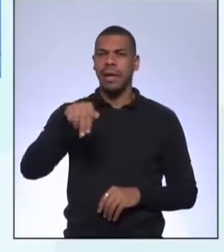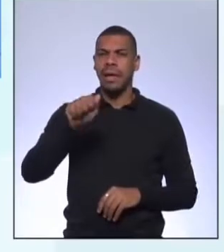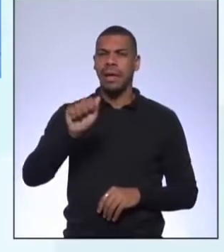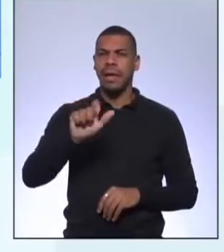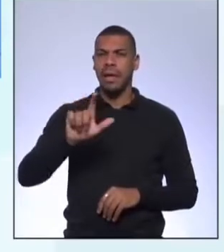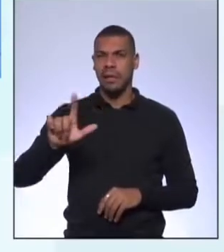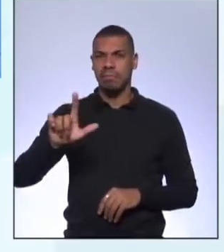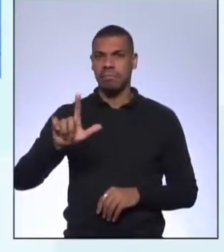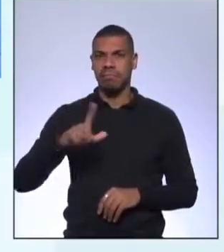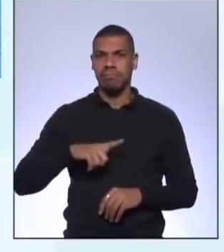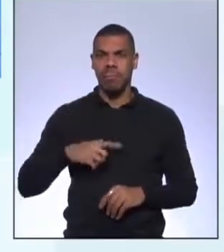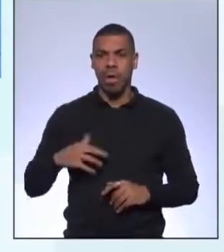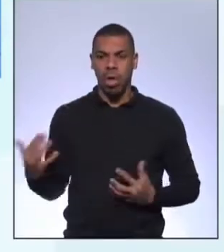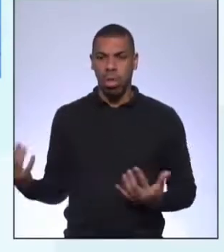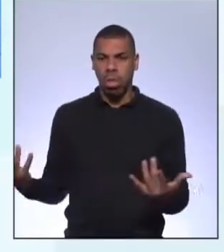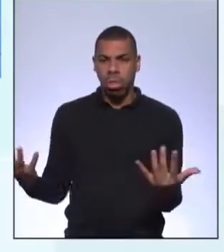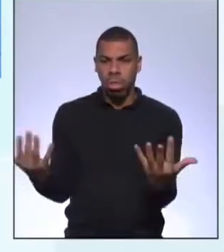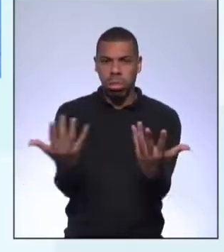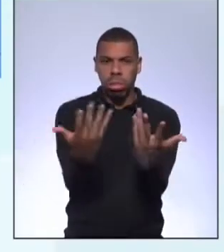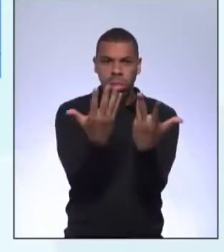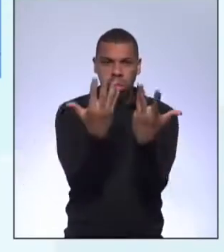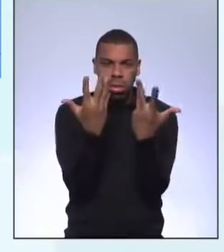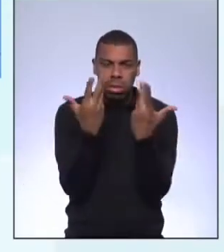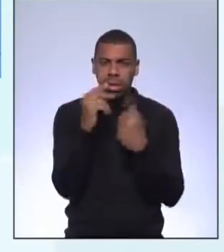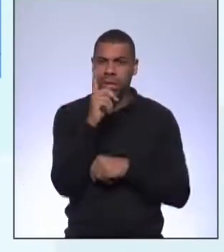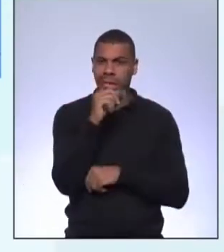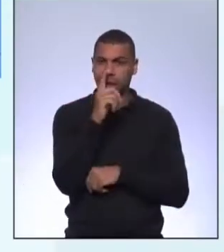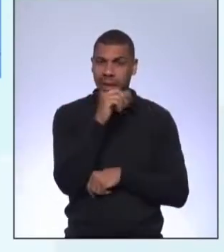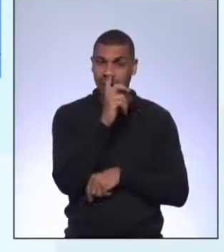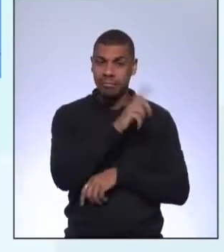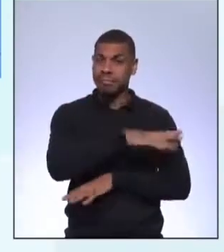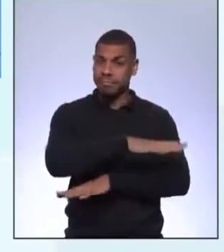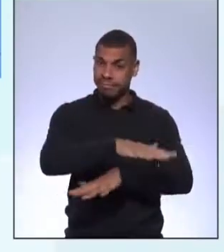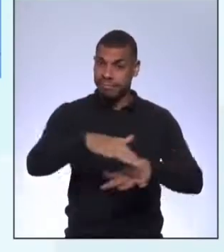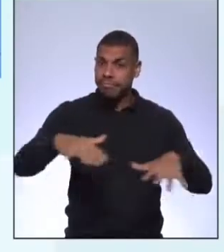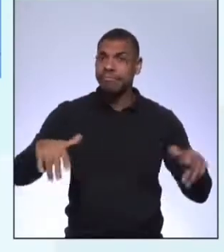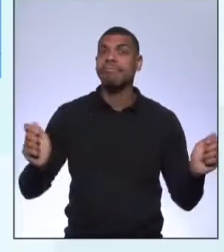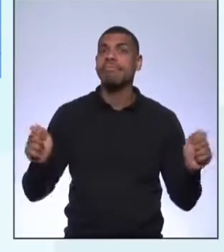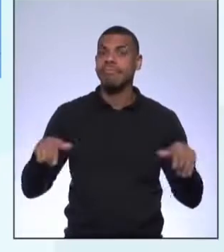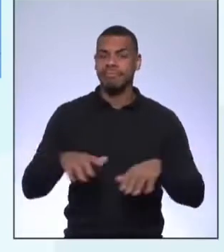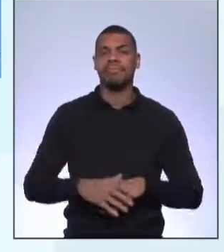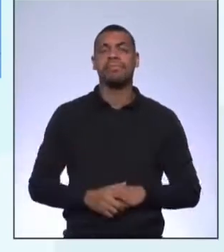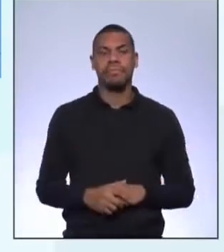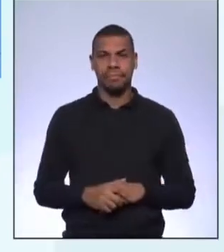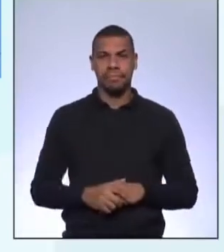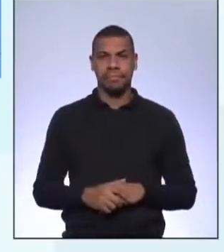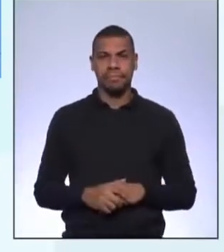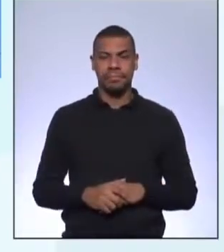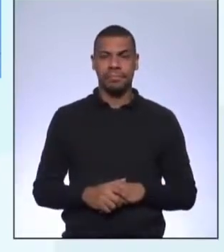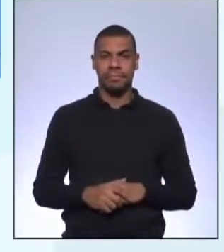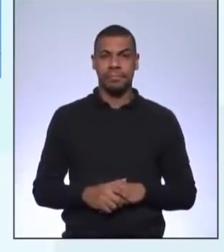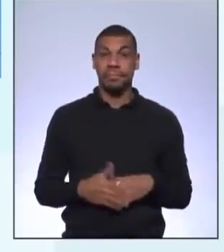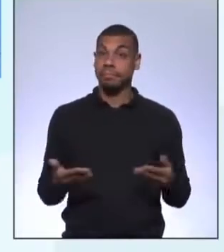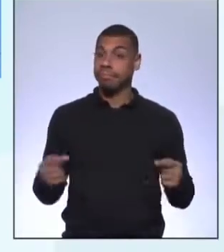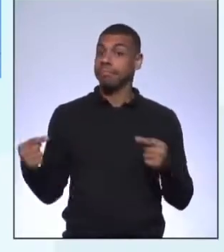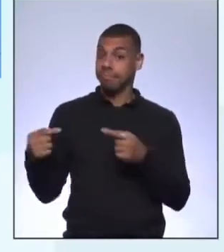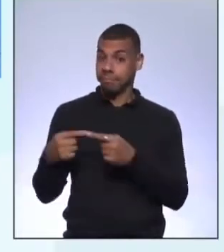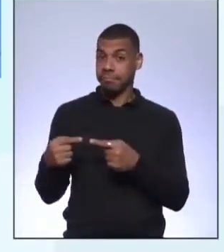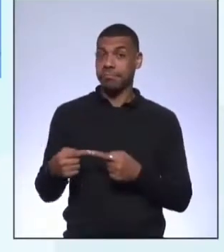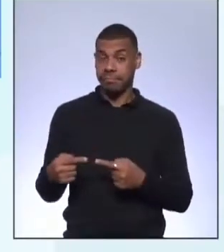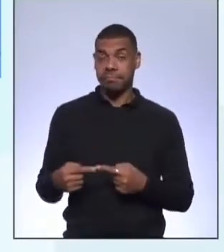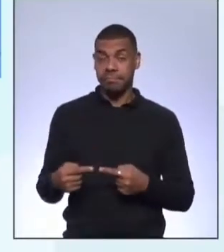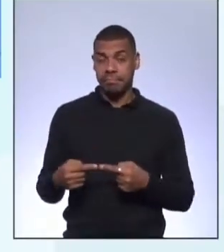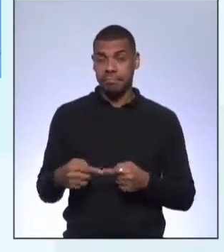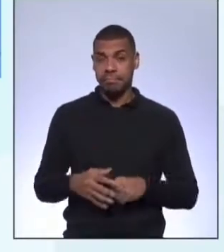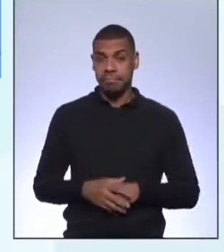tem uma época que fica cheio de água, né? Ele tem lá a questão da cheia, tal. Tá bom? Também está ligado